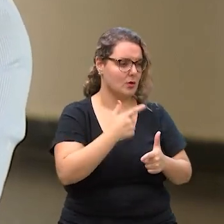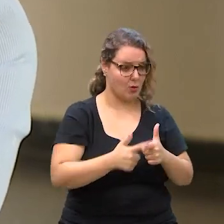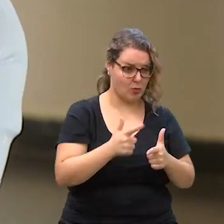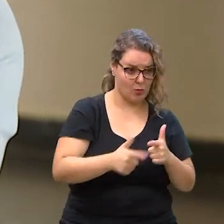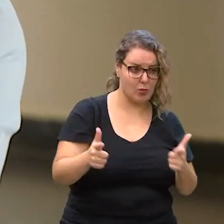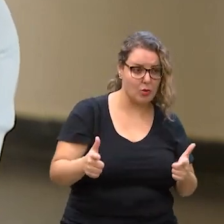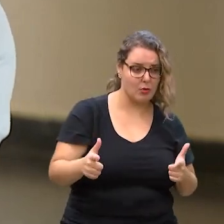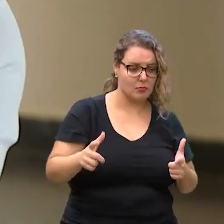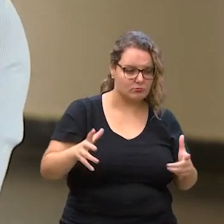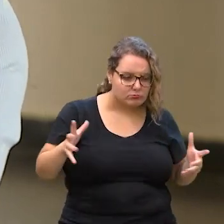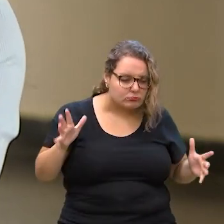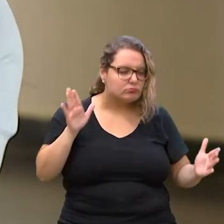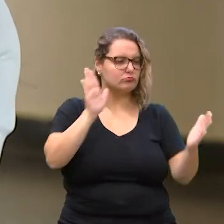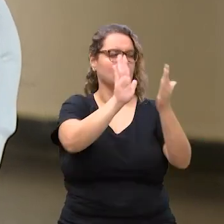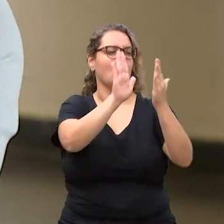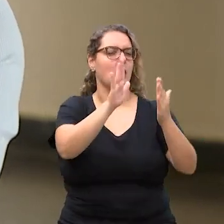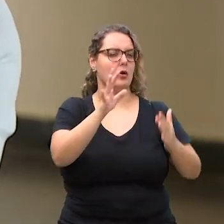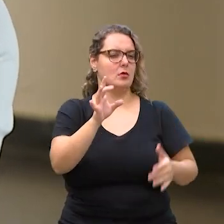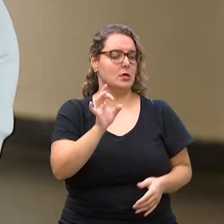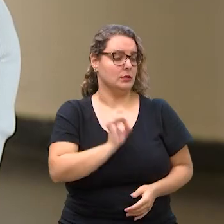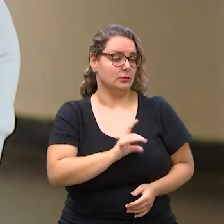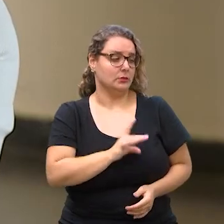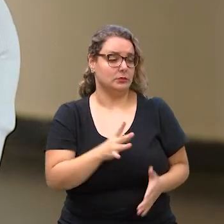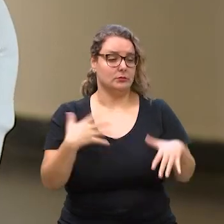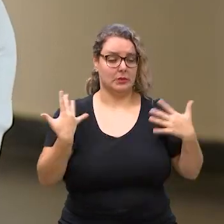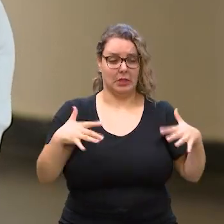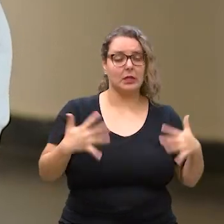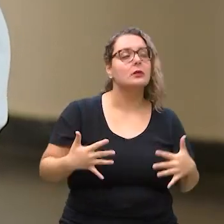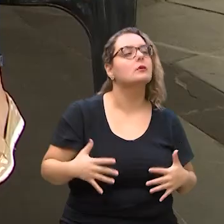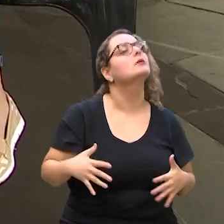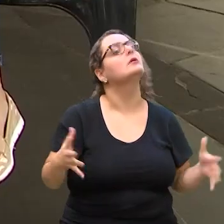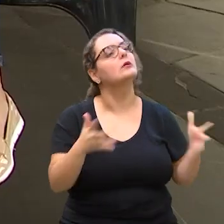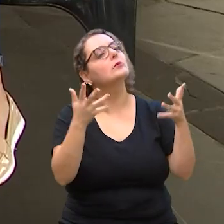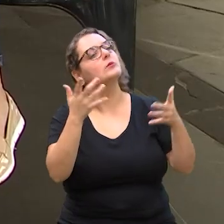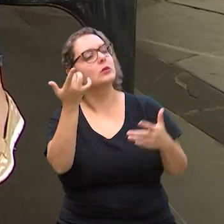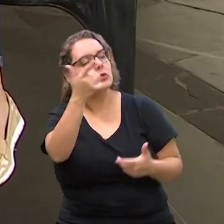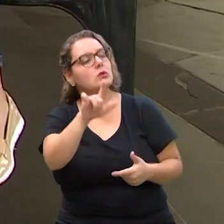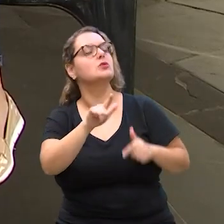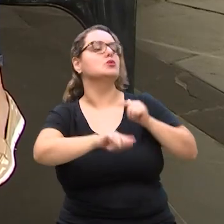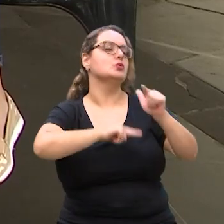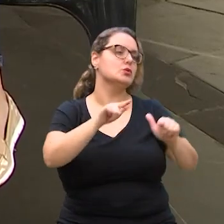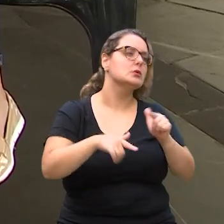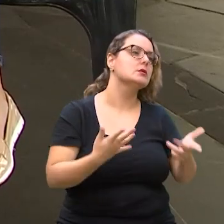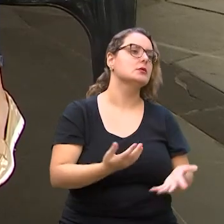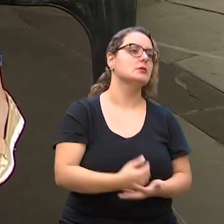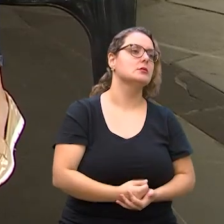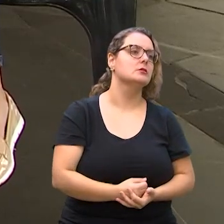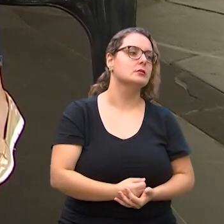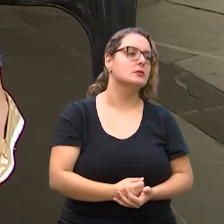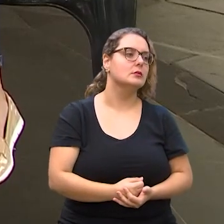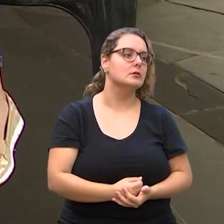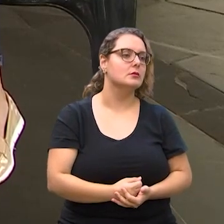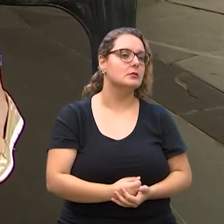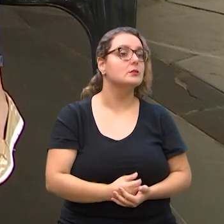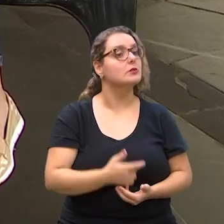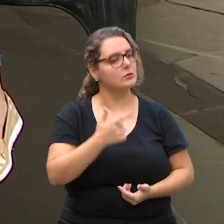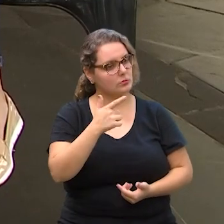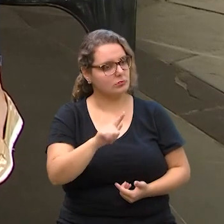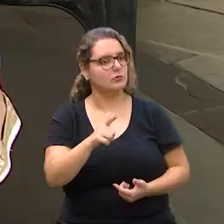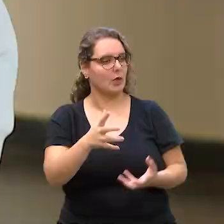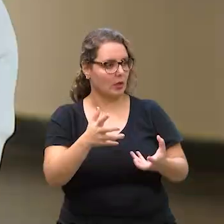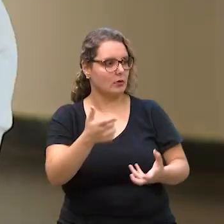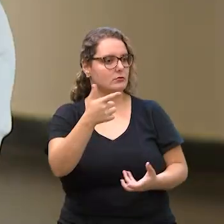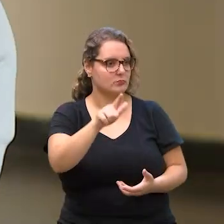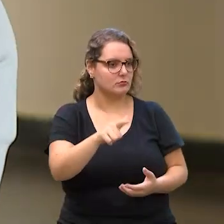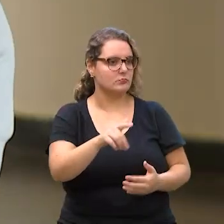seus maiores fantasmas. Acho que isso é o que me motiva a continuar trabalhando. E aí eu pretendo seguir fazendo isso com os